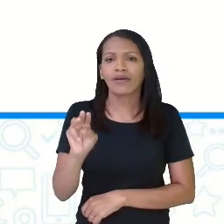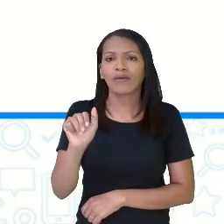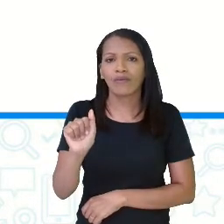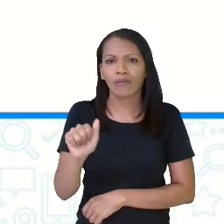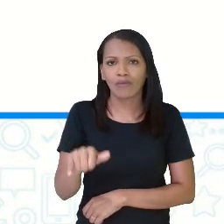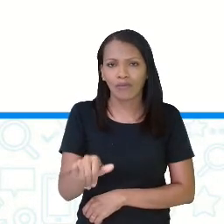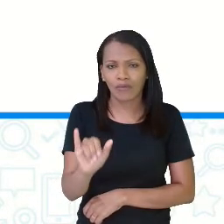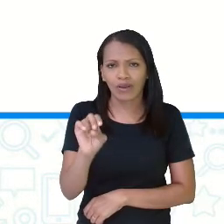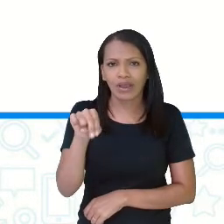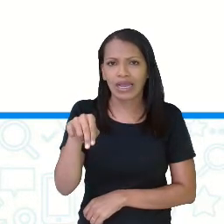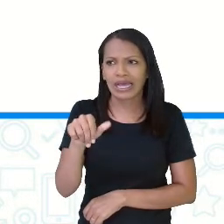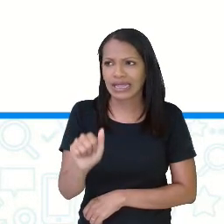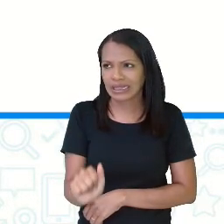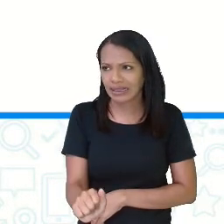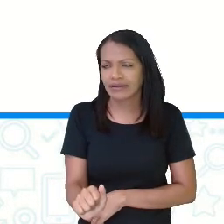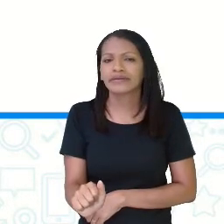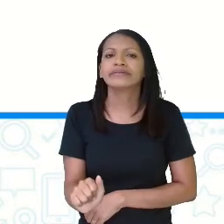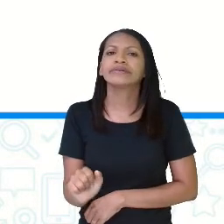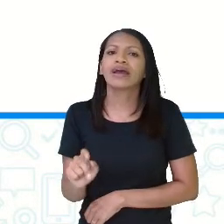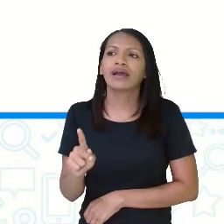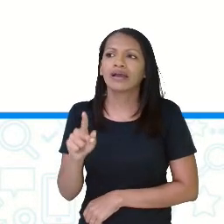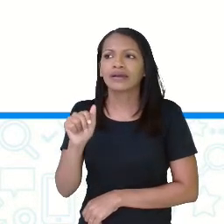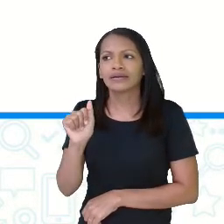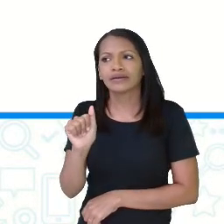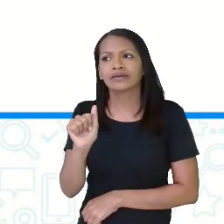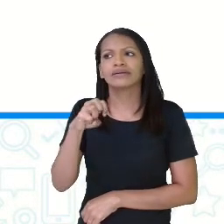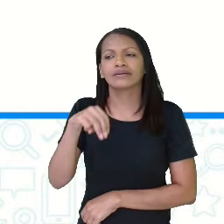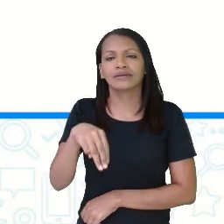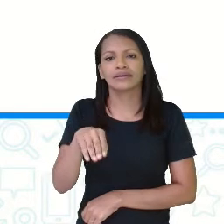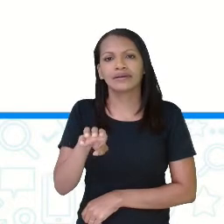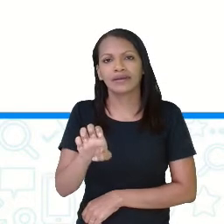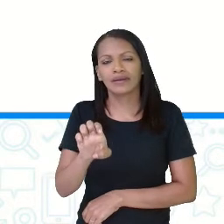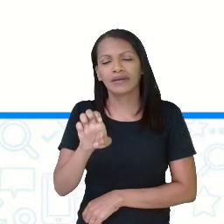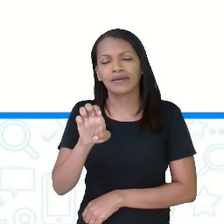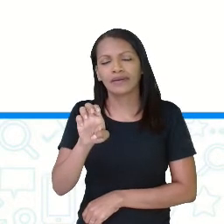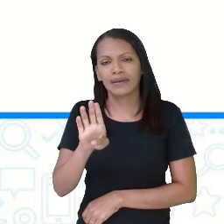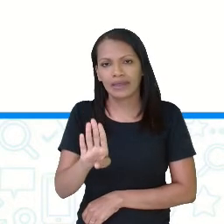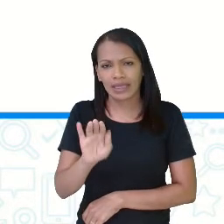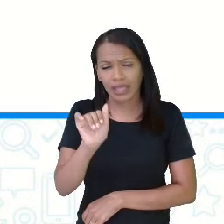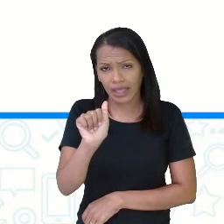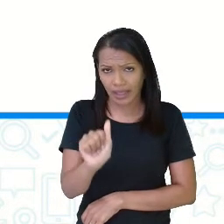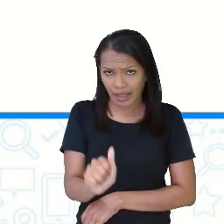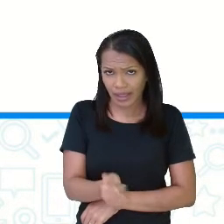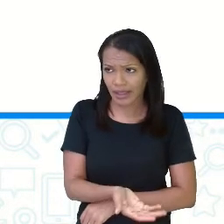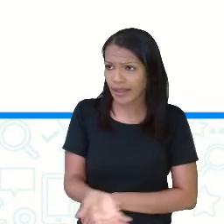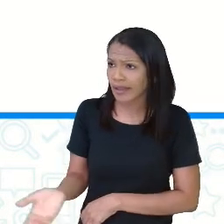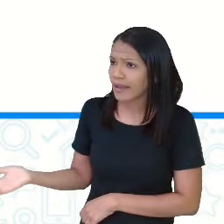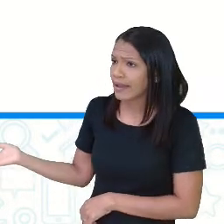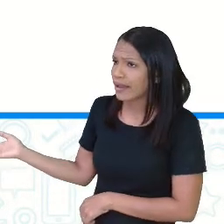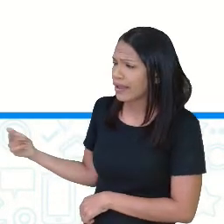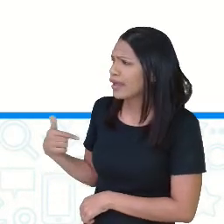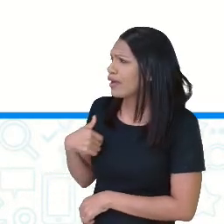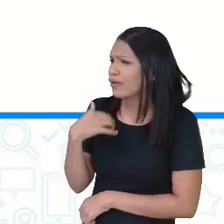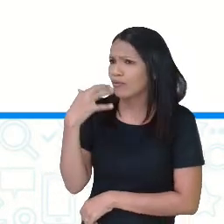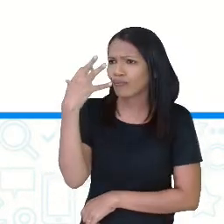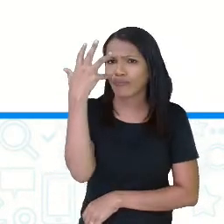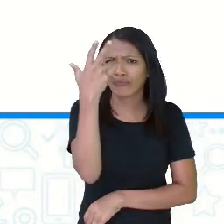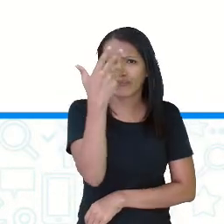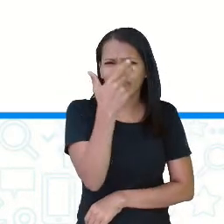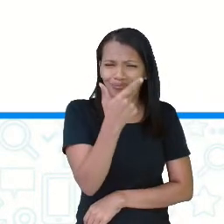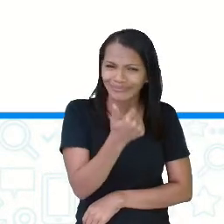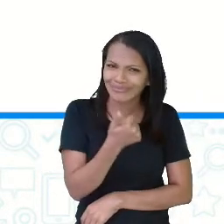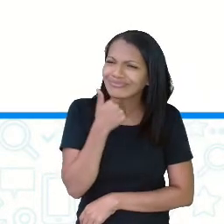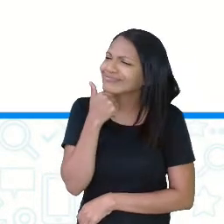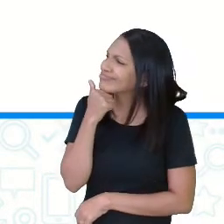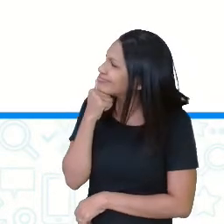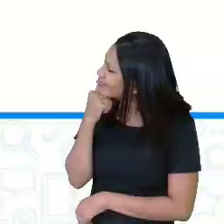Huayna Cambeba, ou Cambeba, não sei. Então tá aí, essa moça aí, achei ela muito linda, representa muito bem